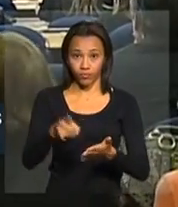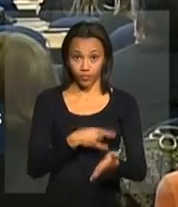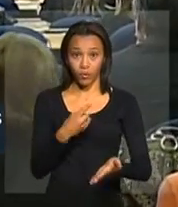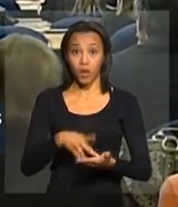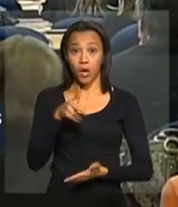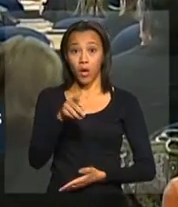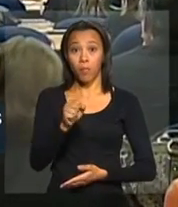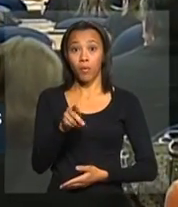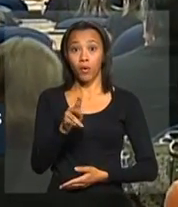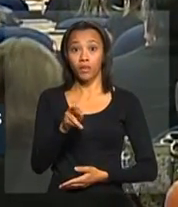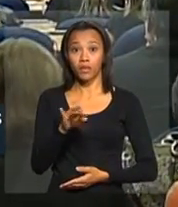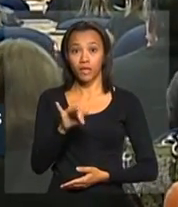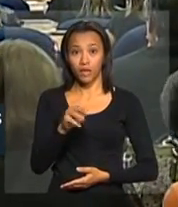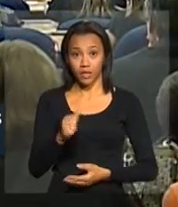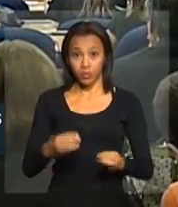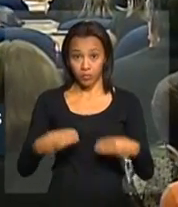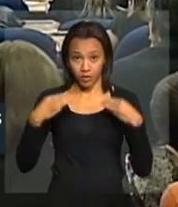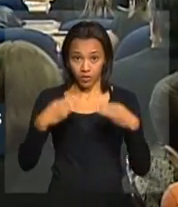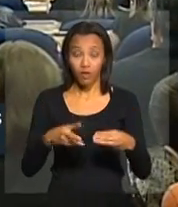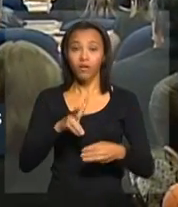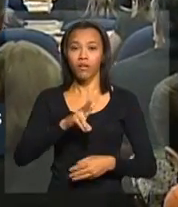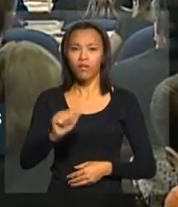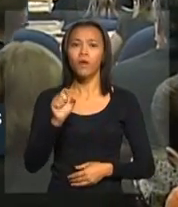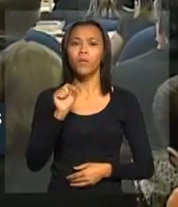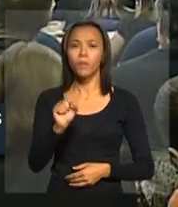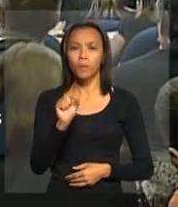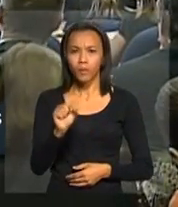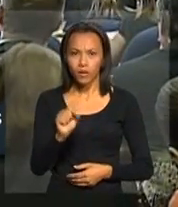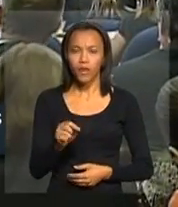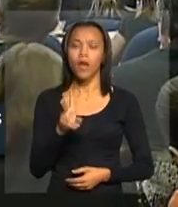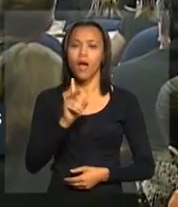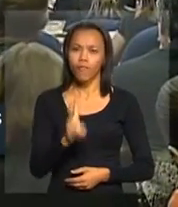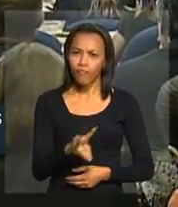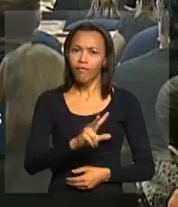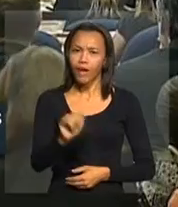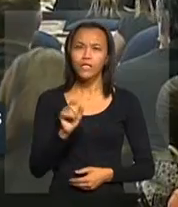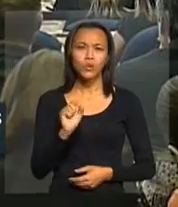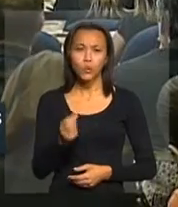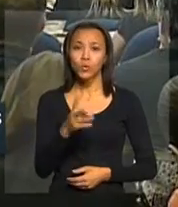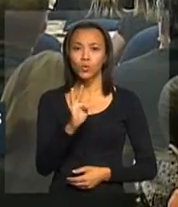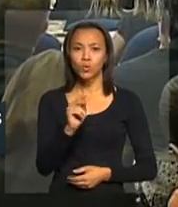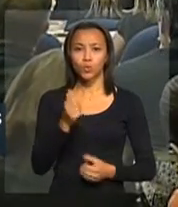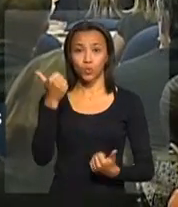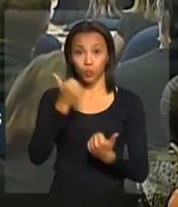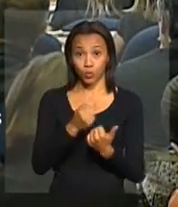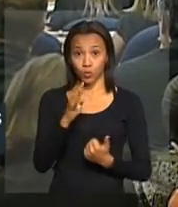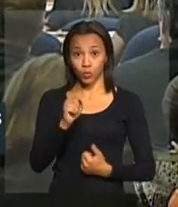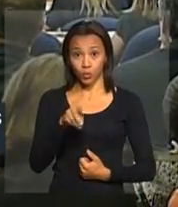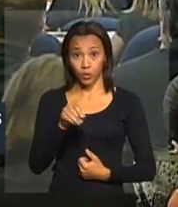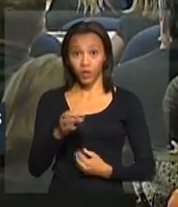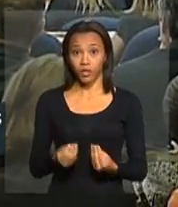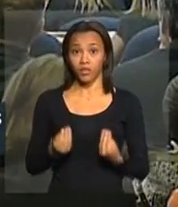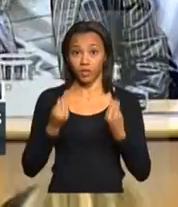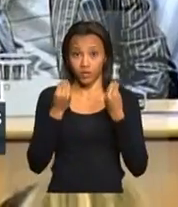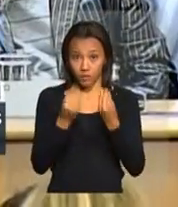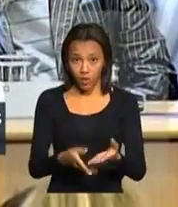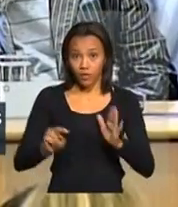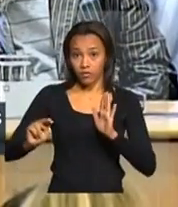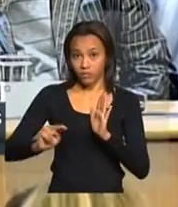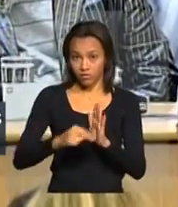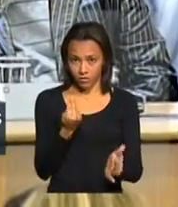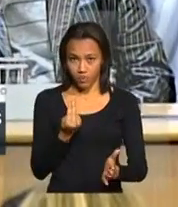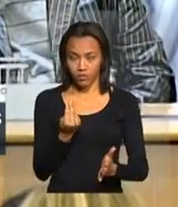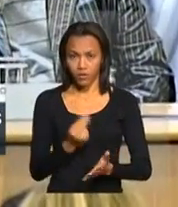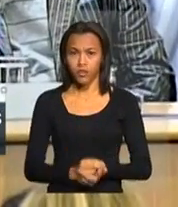portaria ministerial que institui a atividade de tutoria em doação e